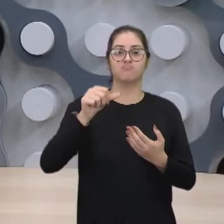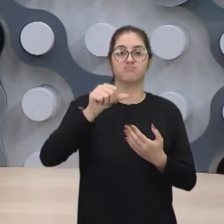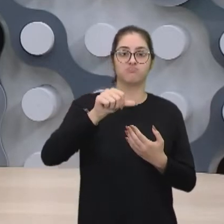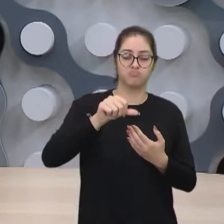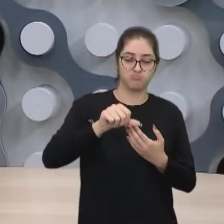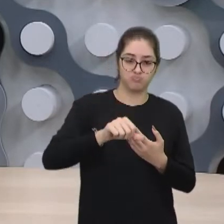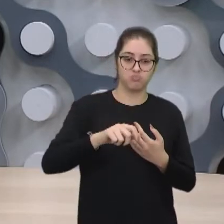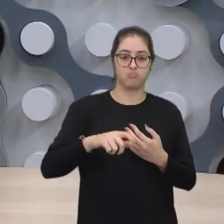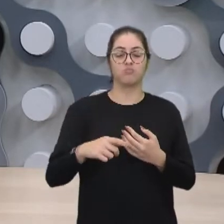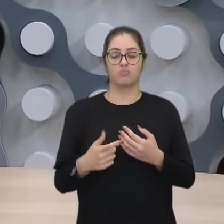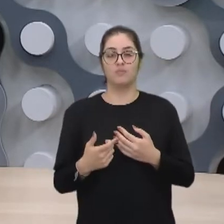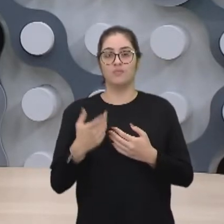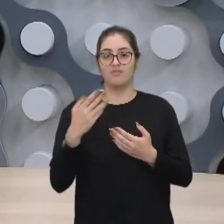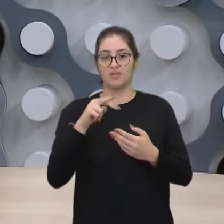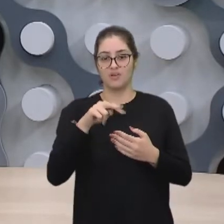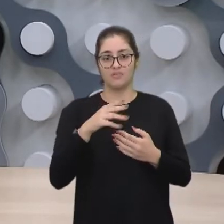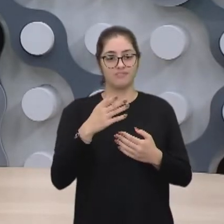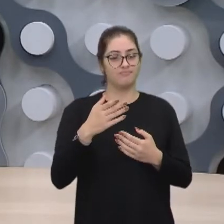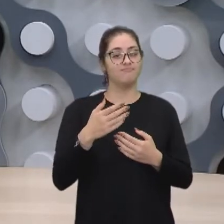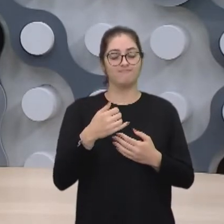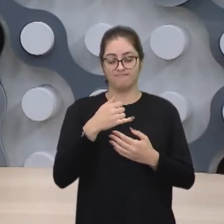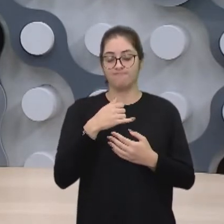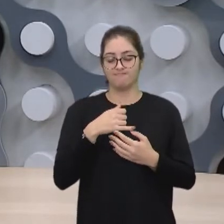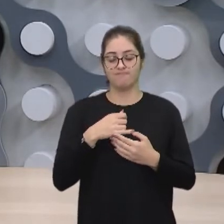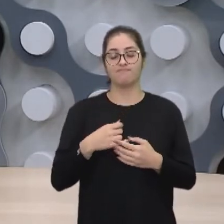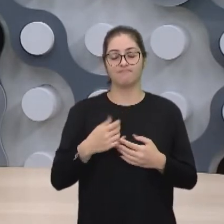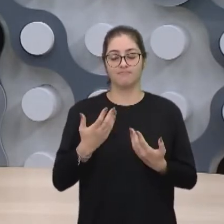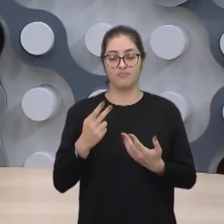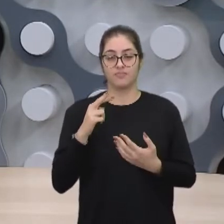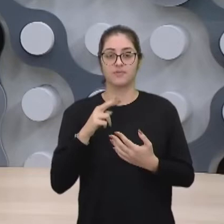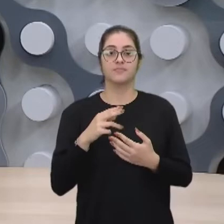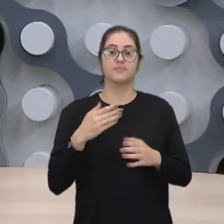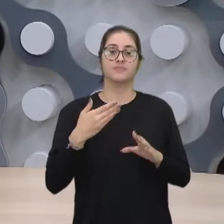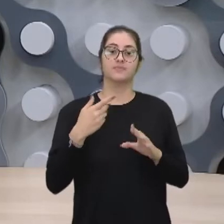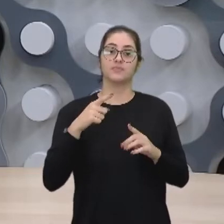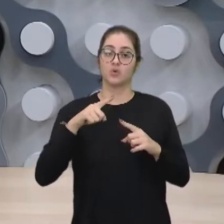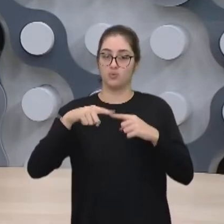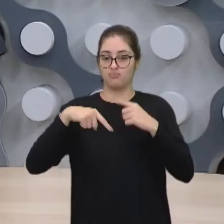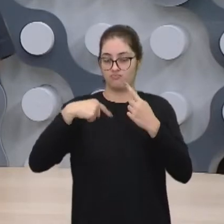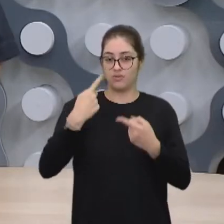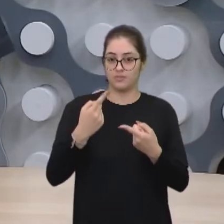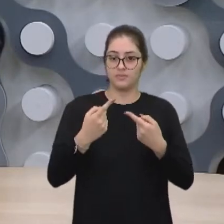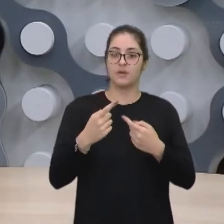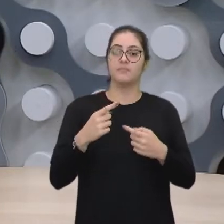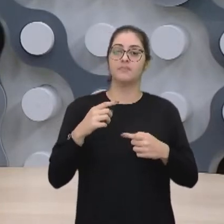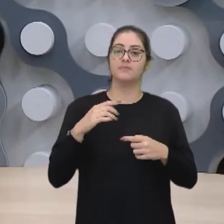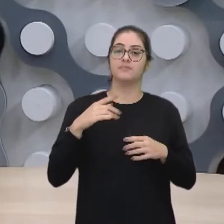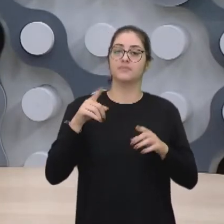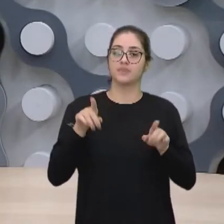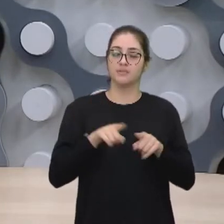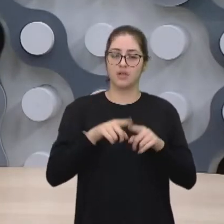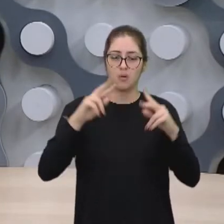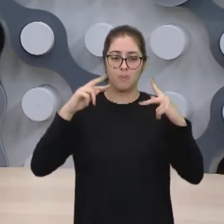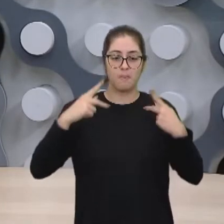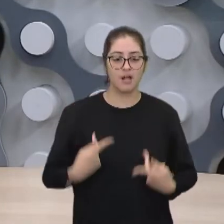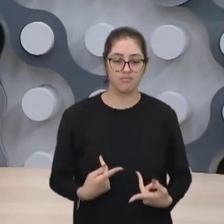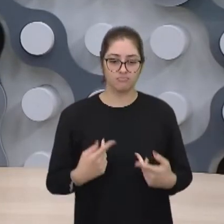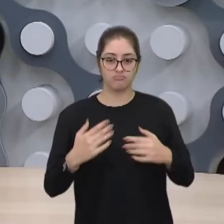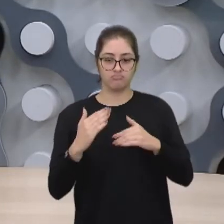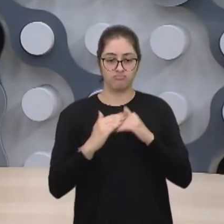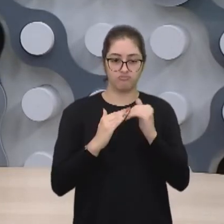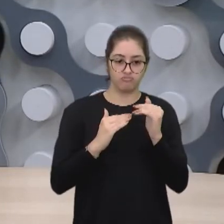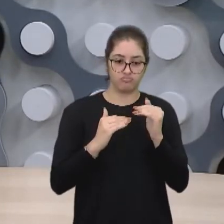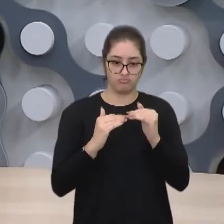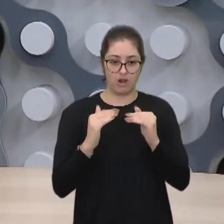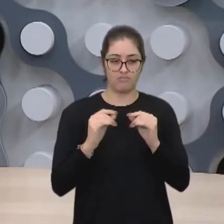nessa imagem que a gente viu anteriormente, tá certo? Outra ação antrópica que é no mundo, né, no